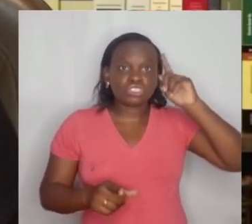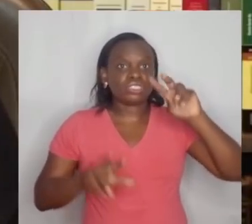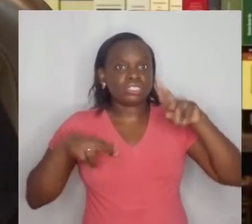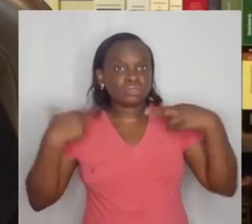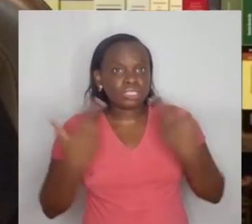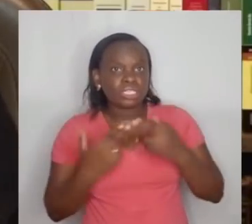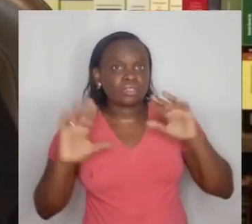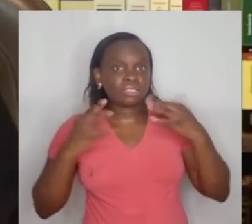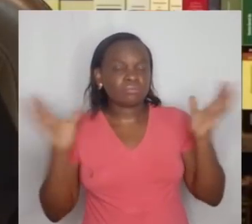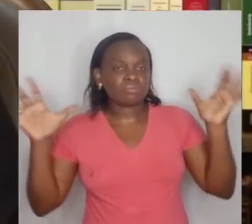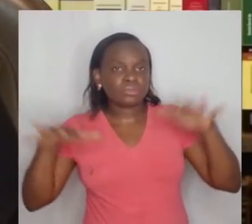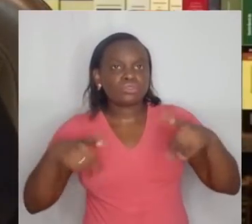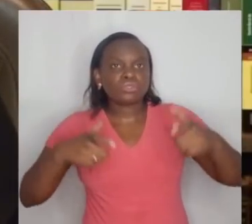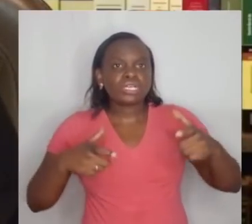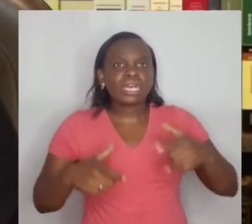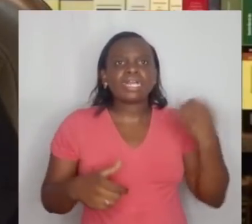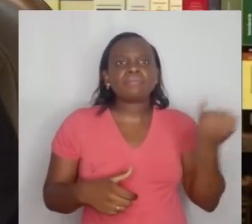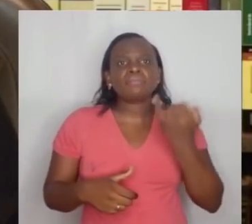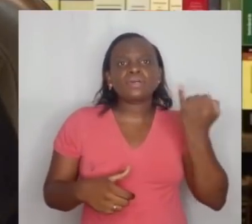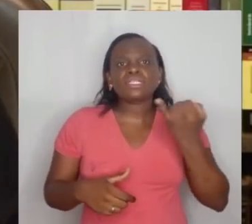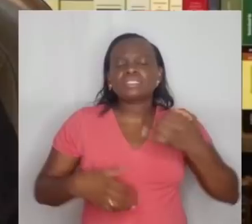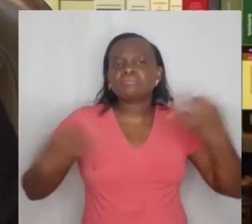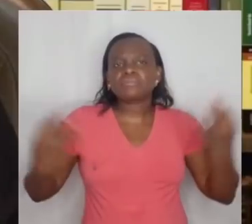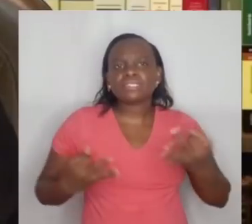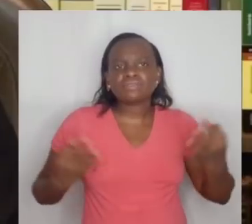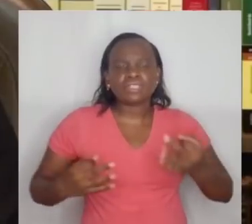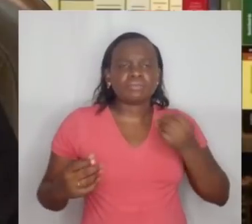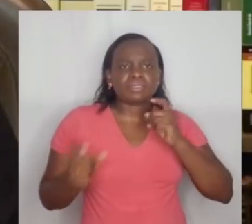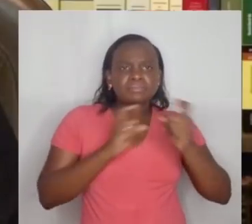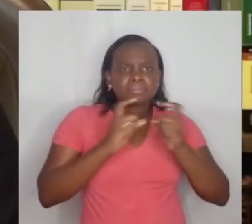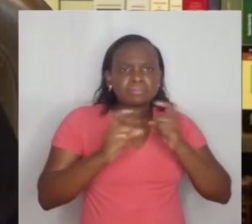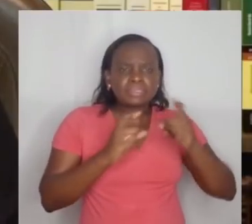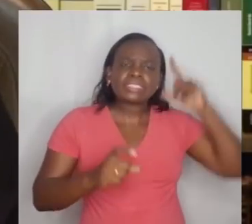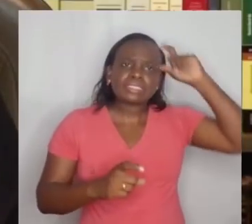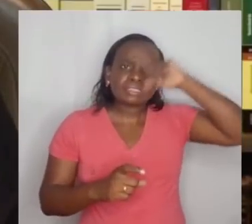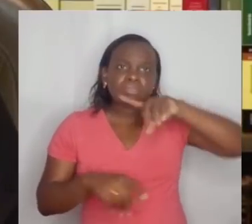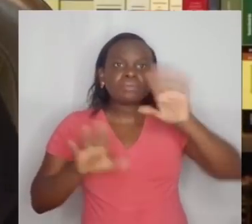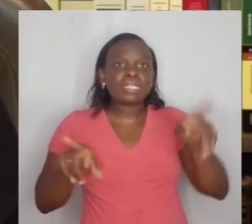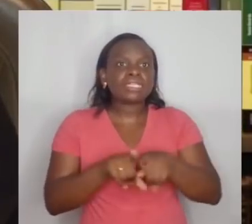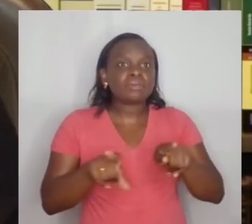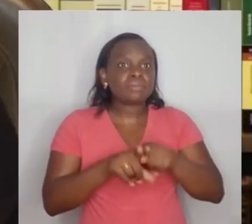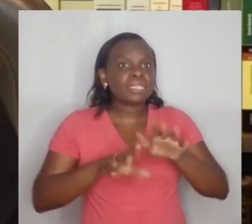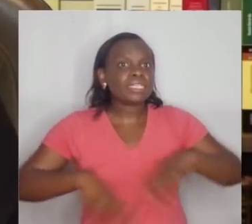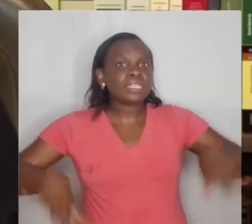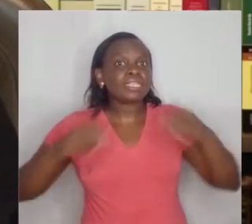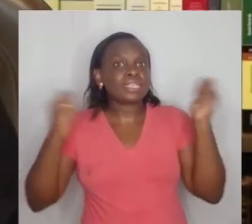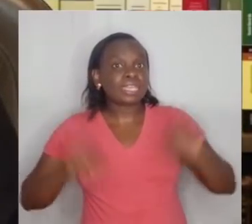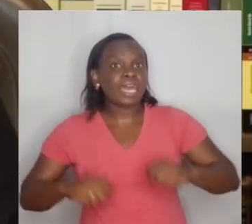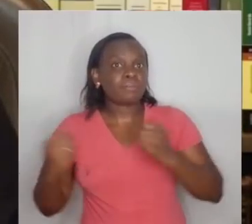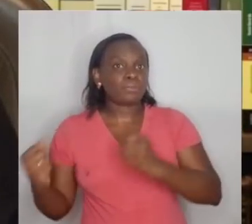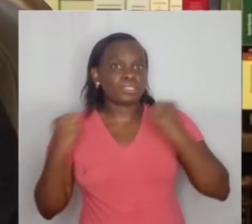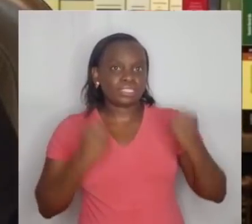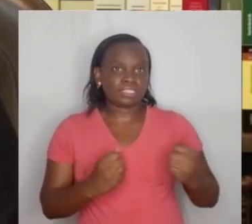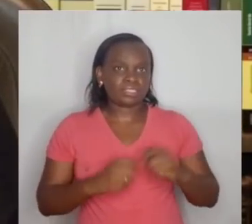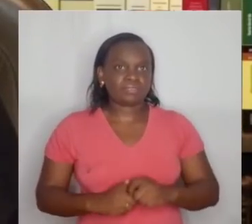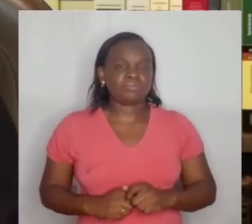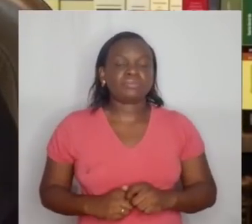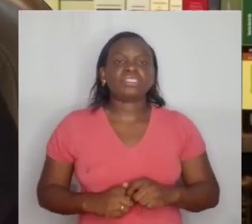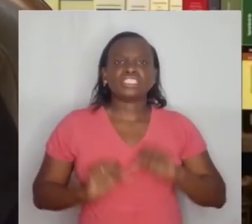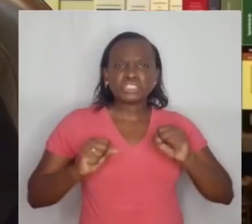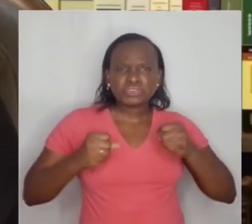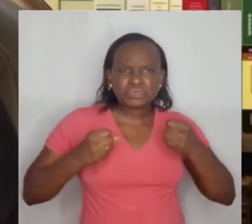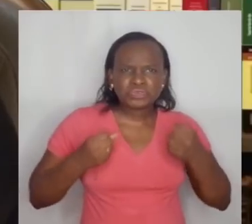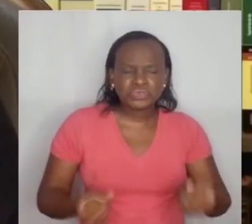de evento um espaço profícuo para discutir esse difícil quadro, mas também esse universo de potencialidades.